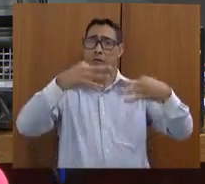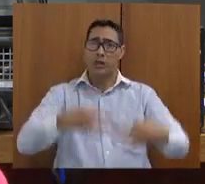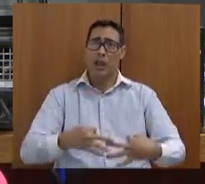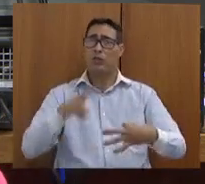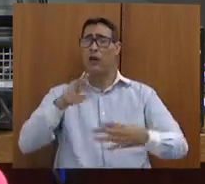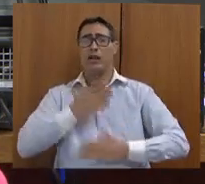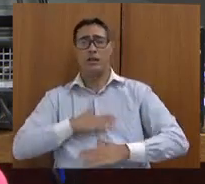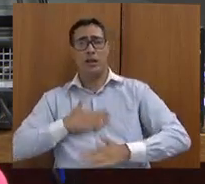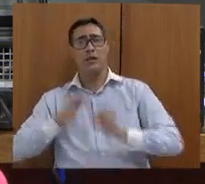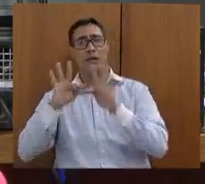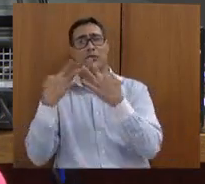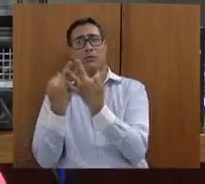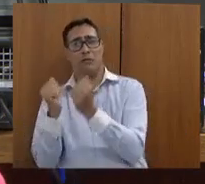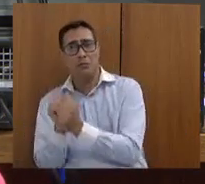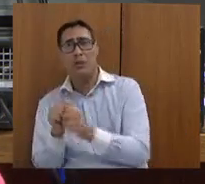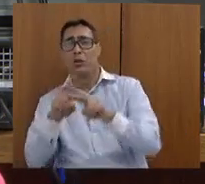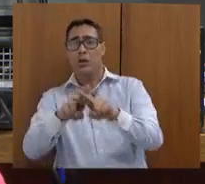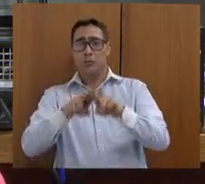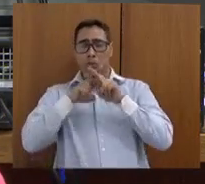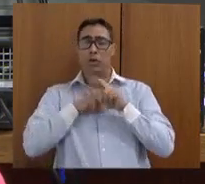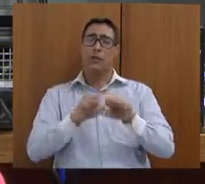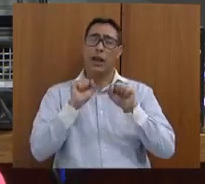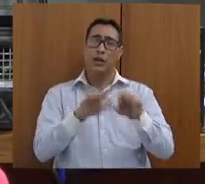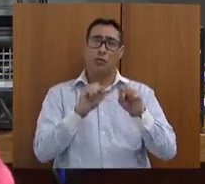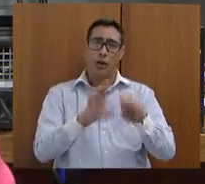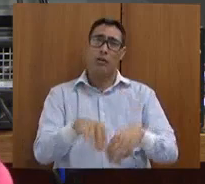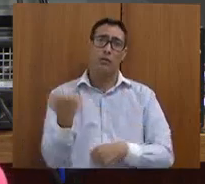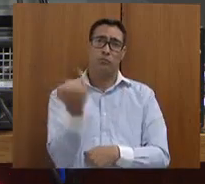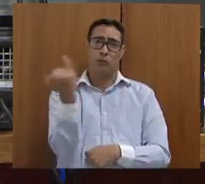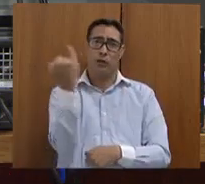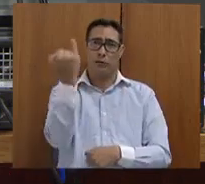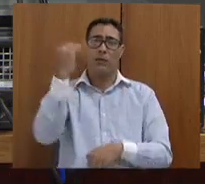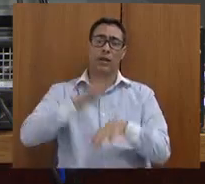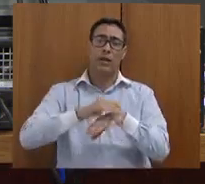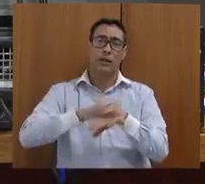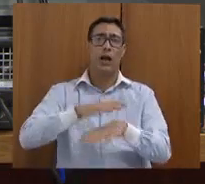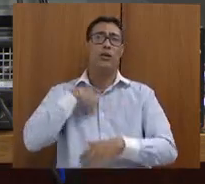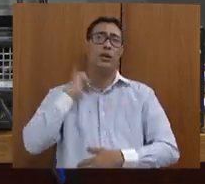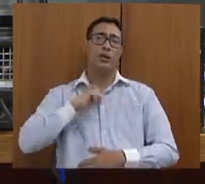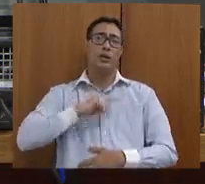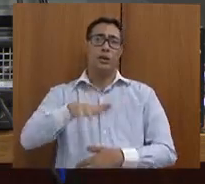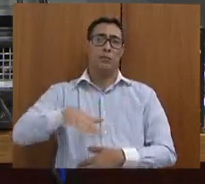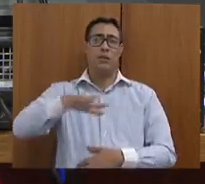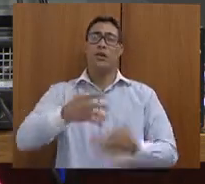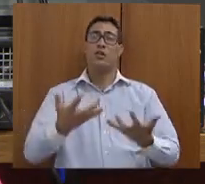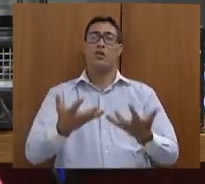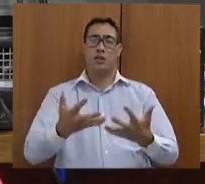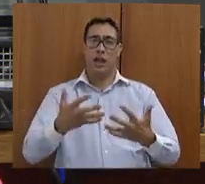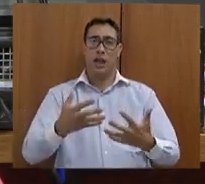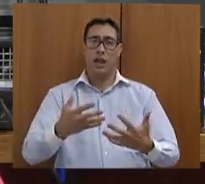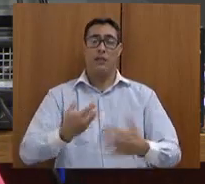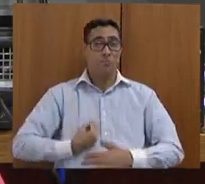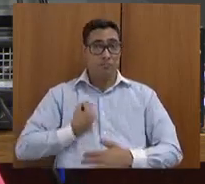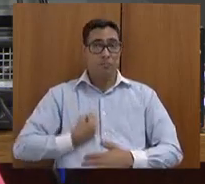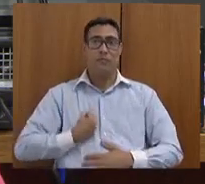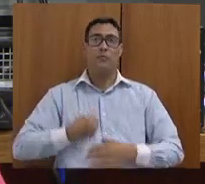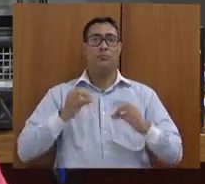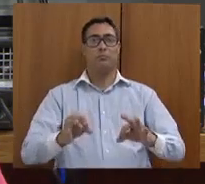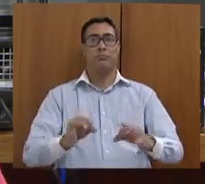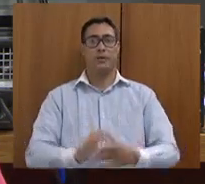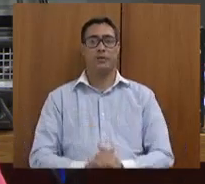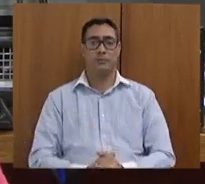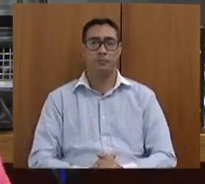então educação ela é Central na construção da Minas Gerais que a gente quer e da Minas Gerais que a gente merece viver a